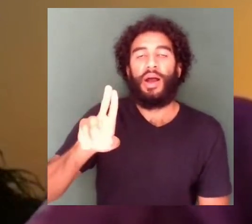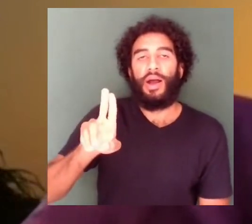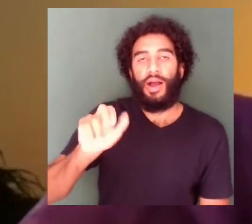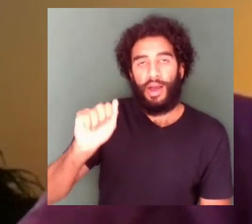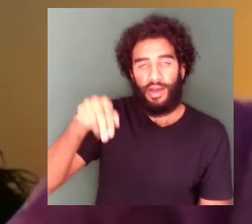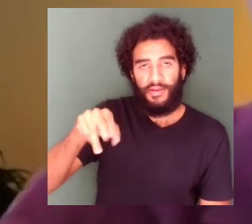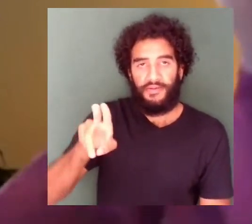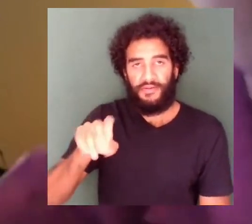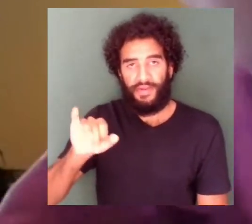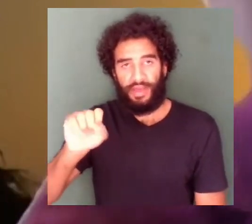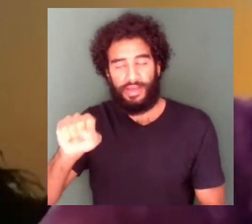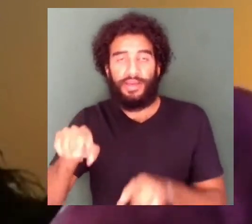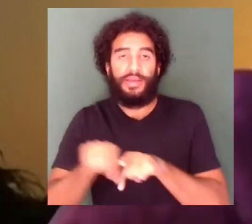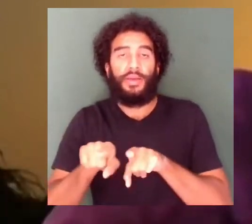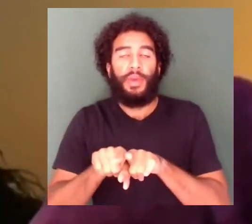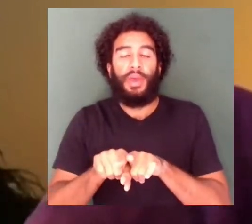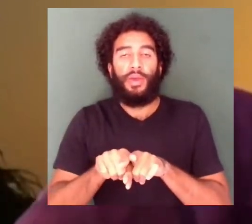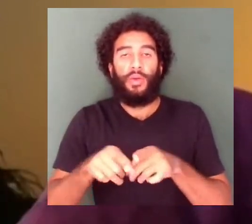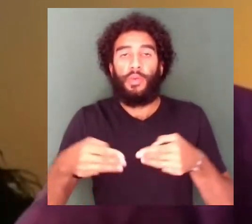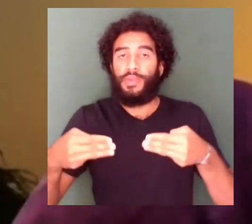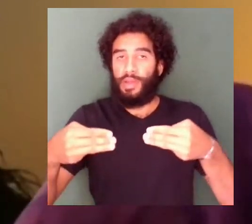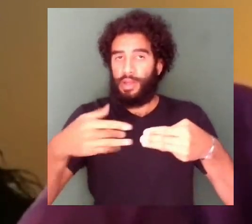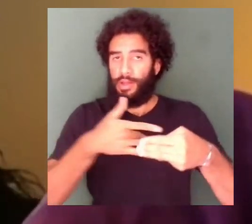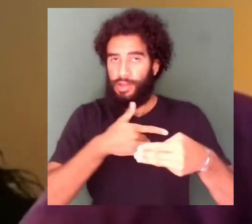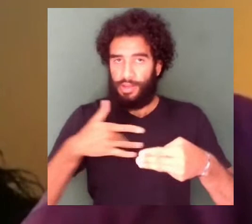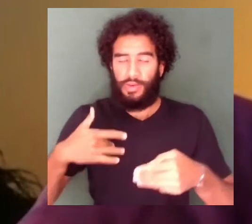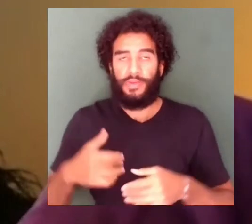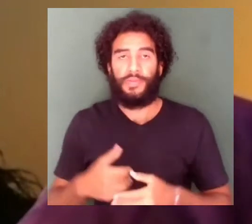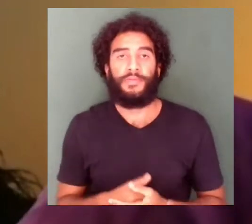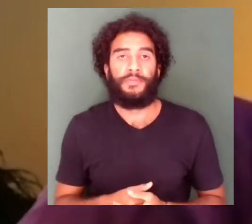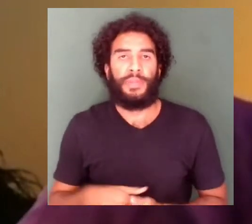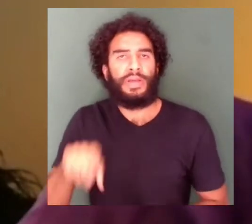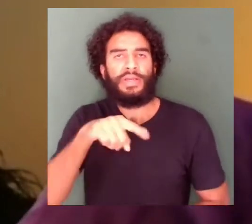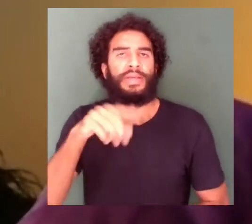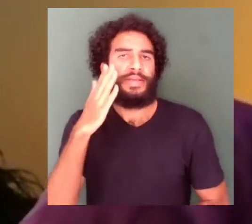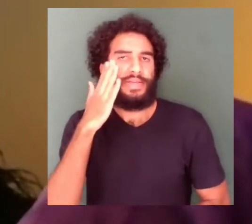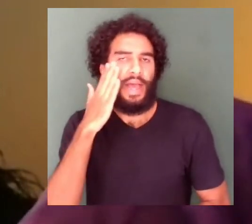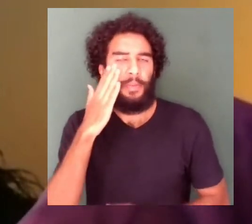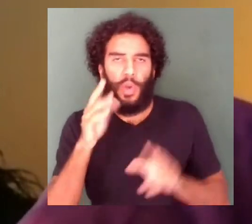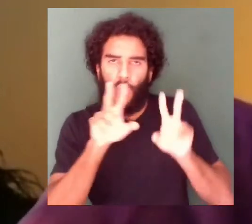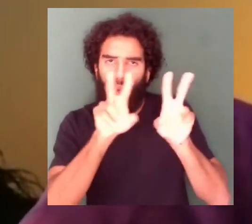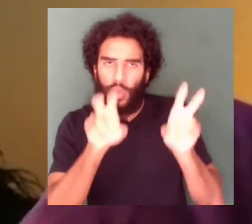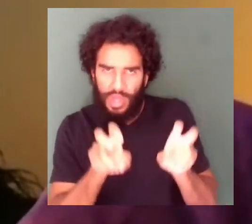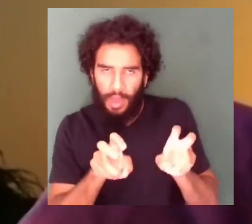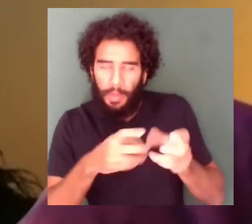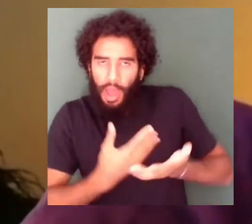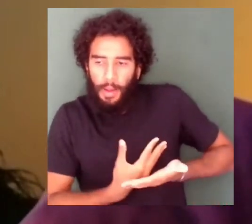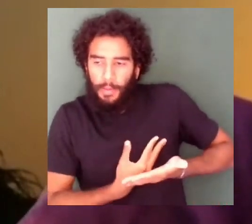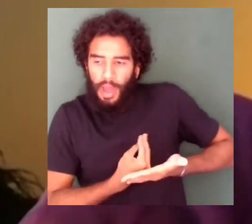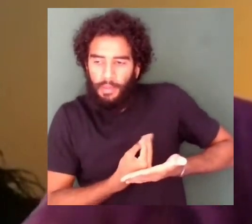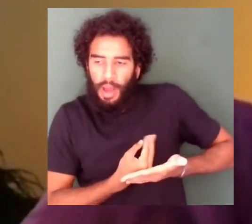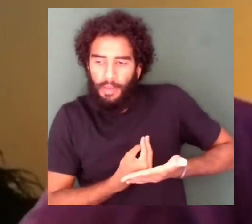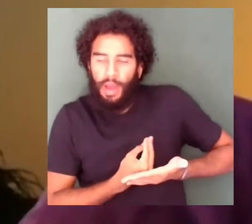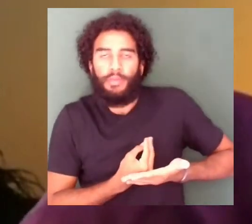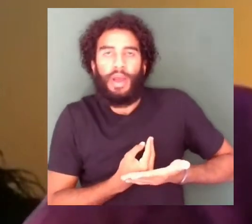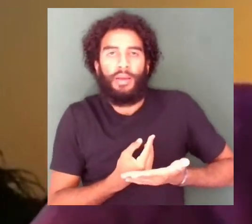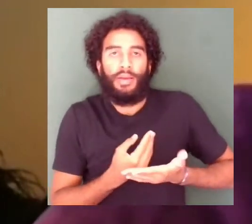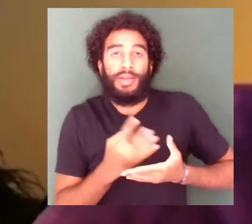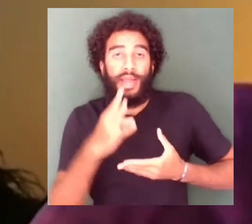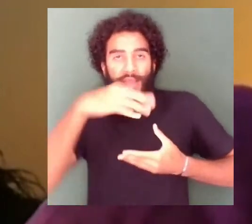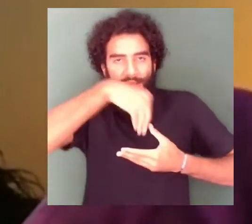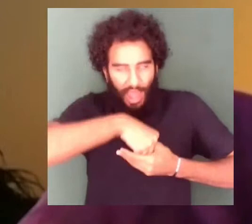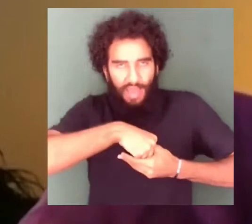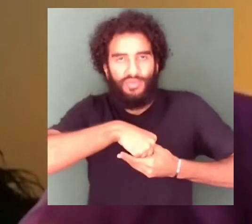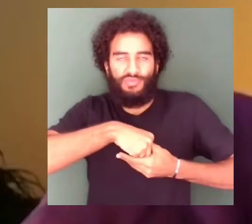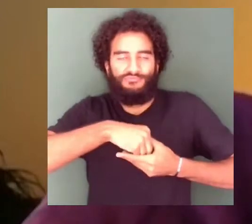Saúde. Vocês sabem que esse tema do aleitamento materno, ele está no DNA do UNICEF, né?